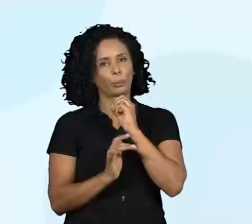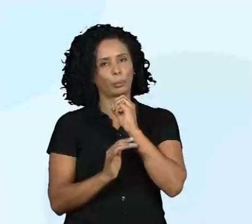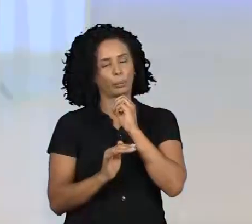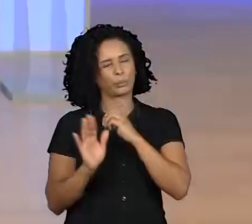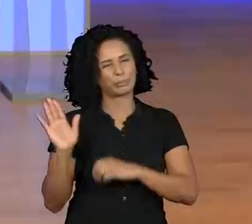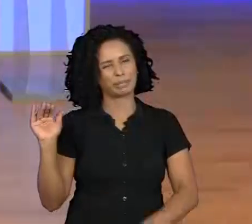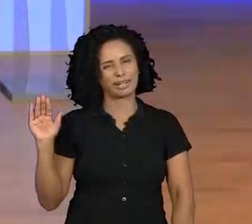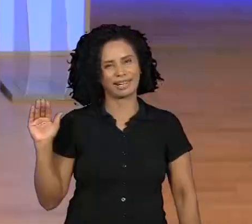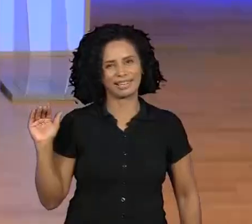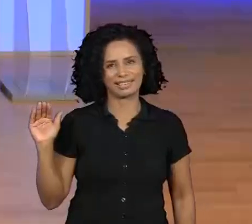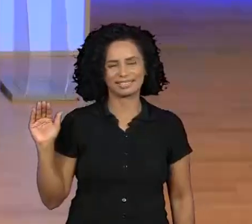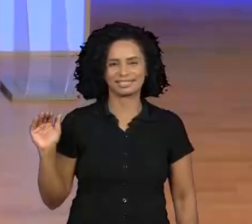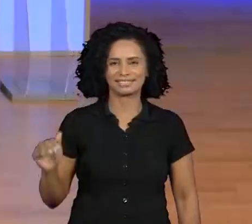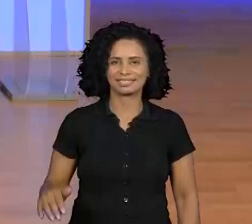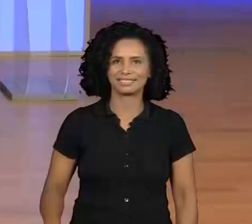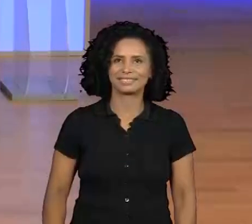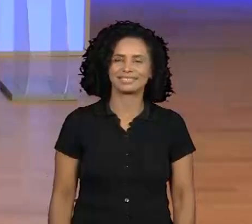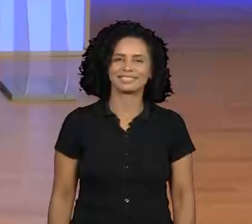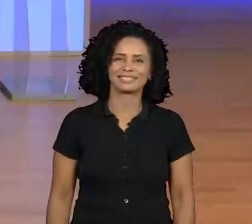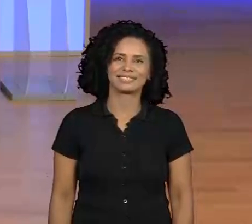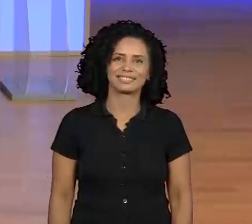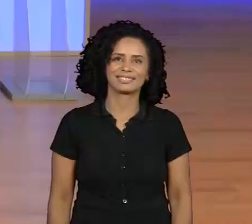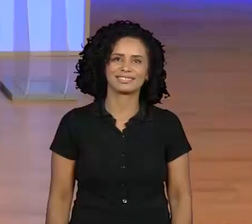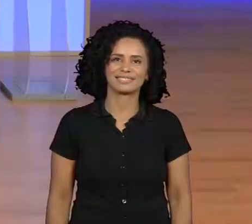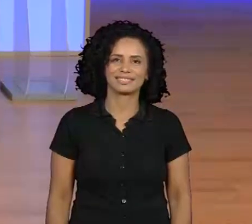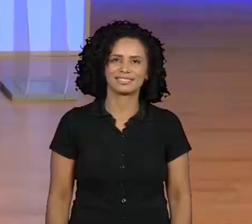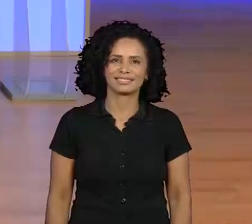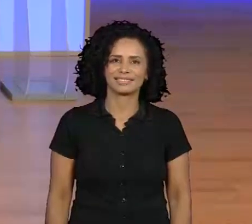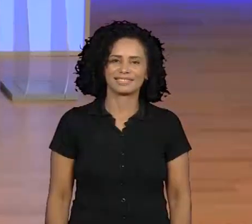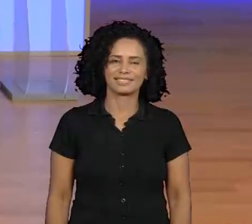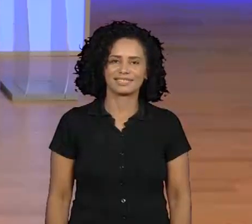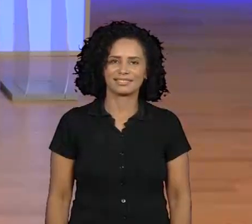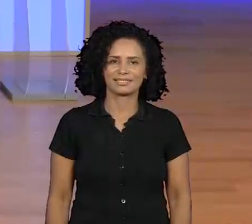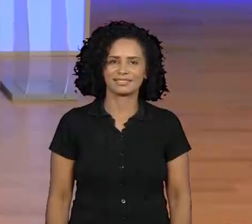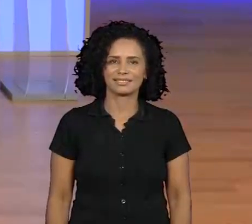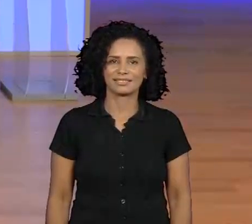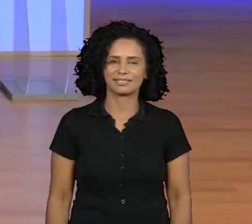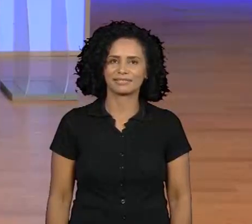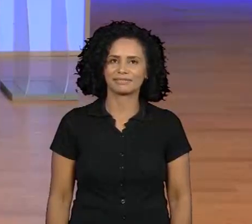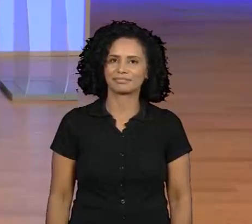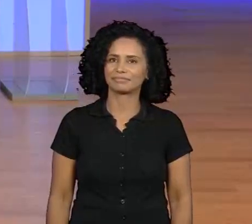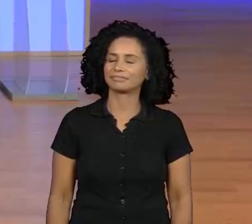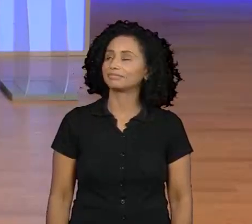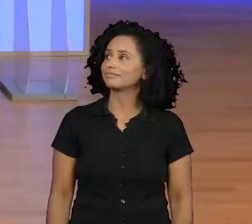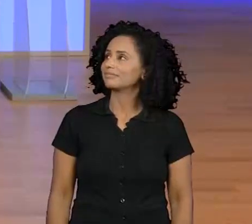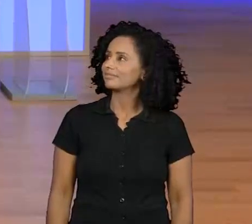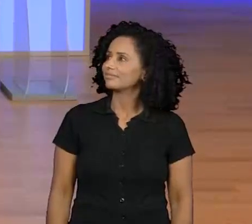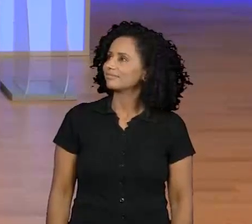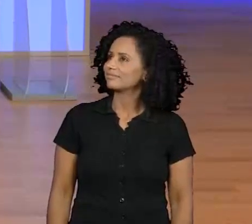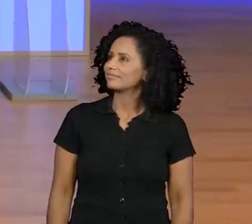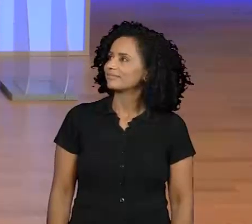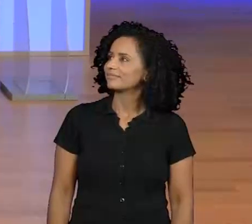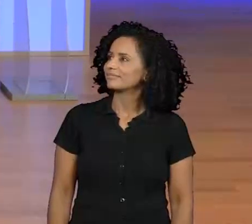Tchau, tchau. Tchau, gente.